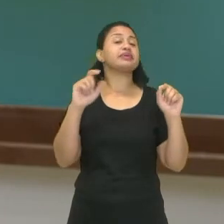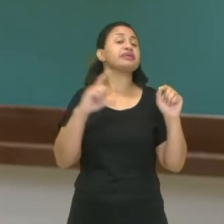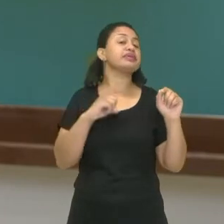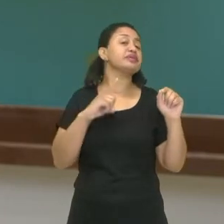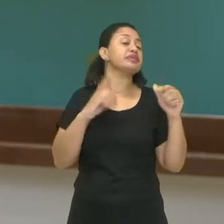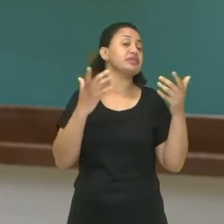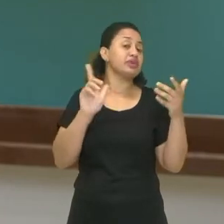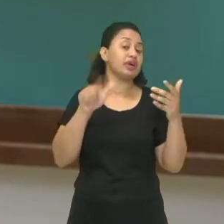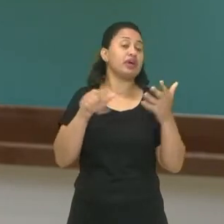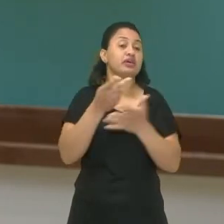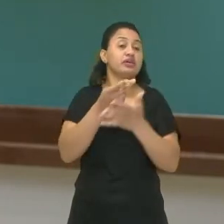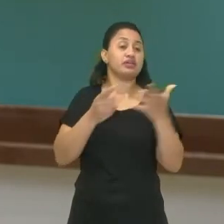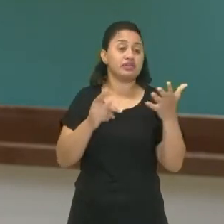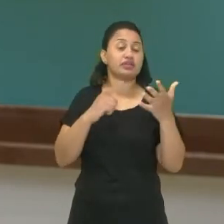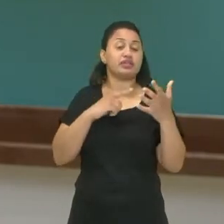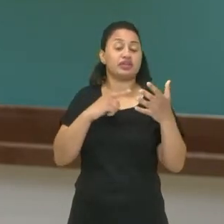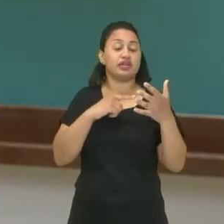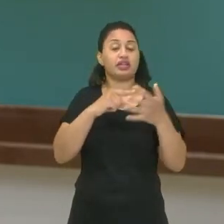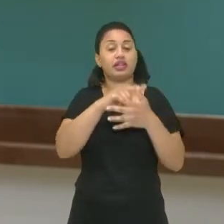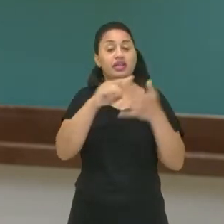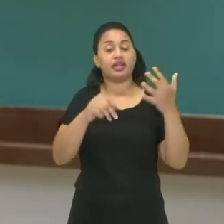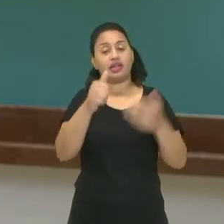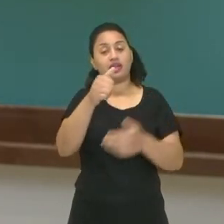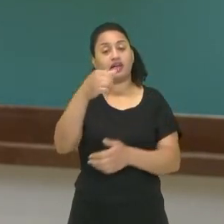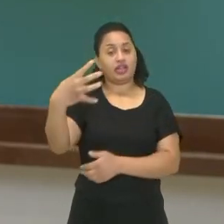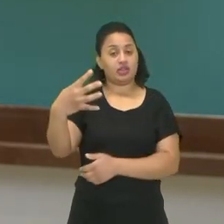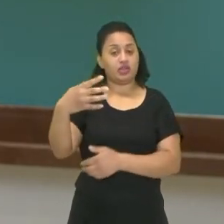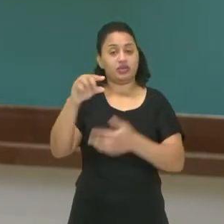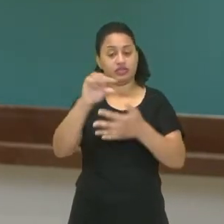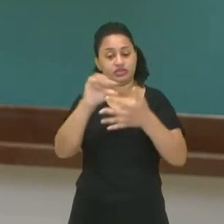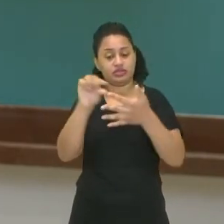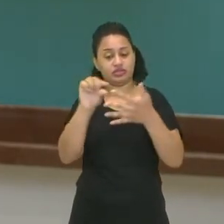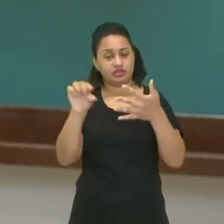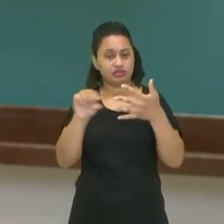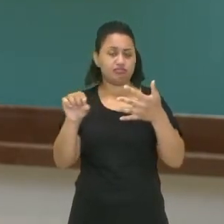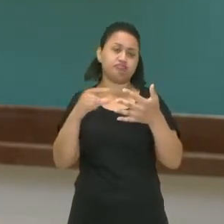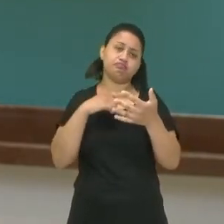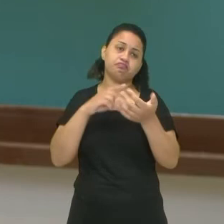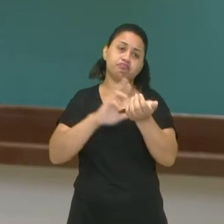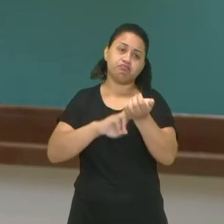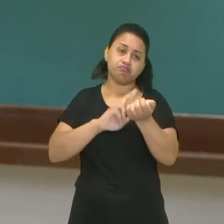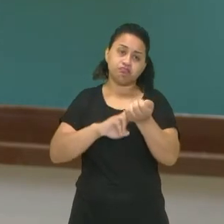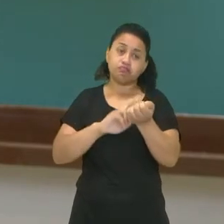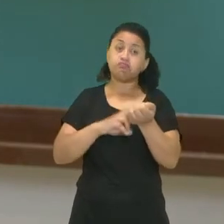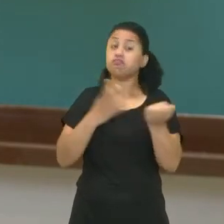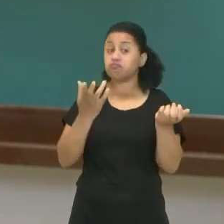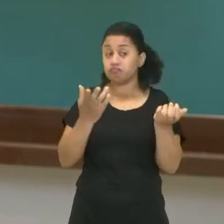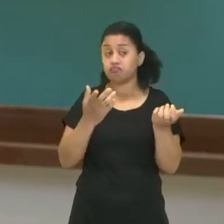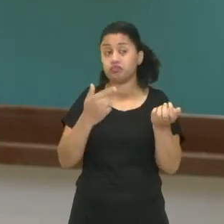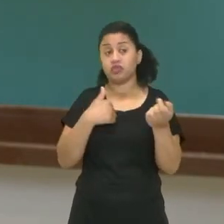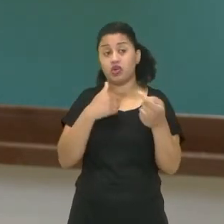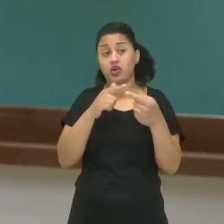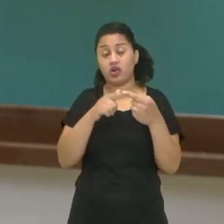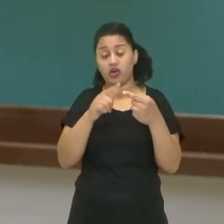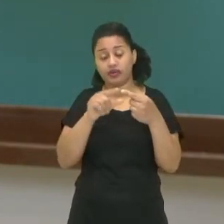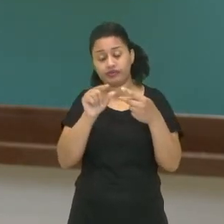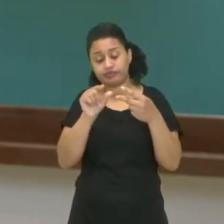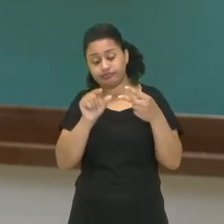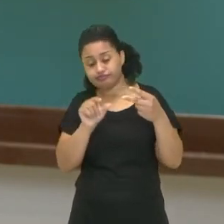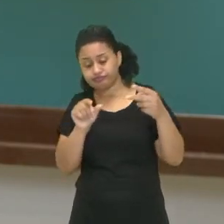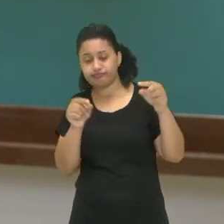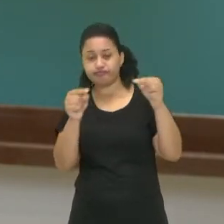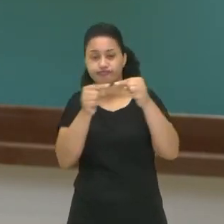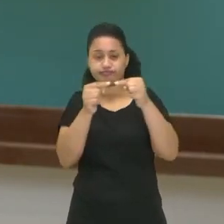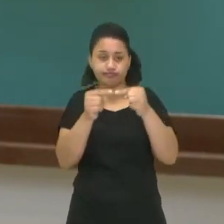um poema com 14 versos. Temos rimas, ó, freios, seios, lanças,